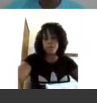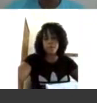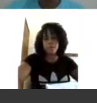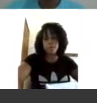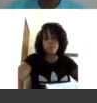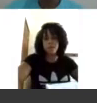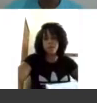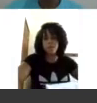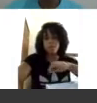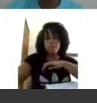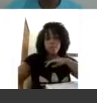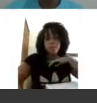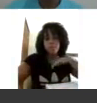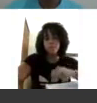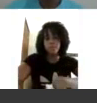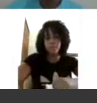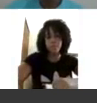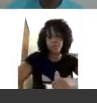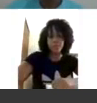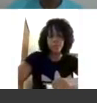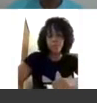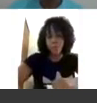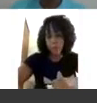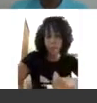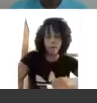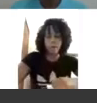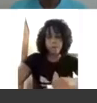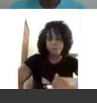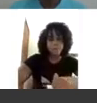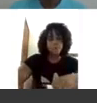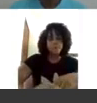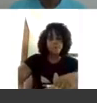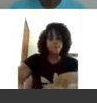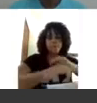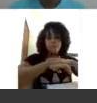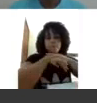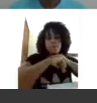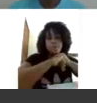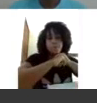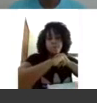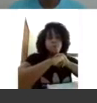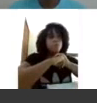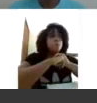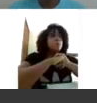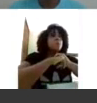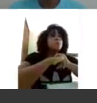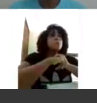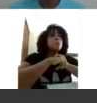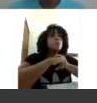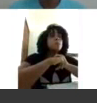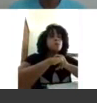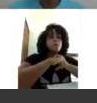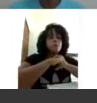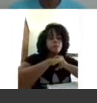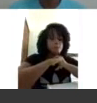a oficina, a sistematização de diferentes dimensões da prática educativa, a participação de eventos acadêmicos e a escola a partir